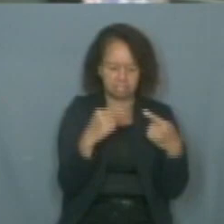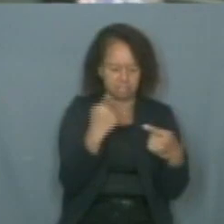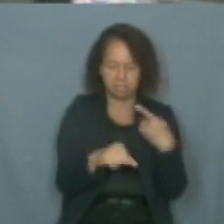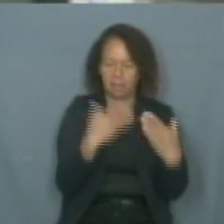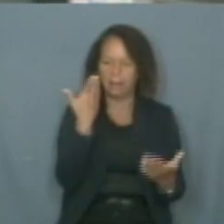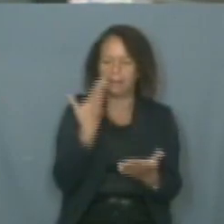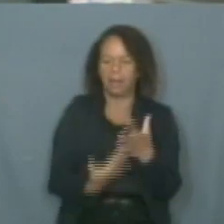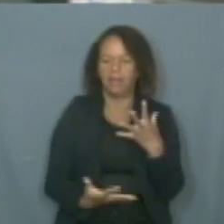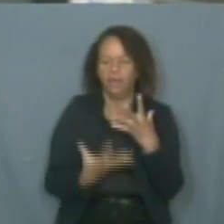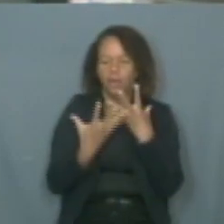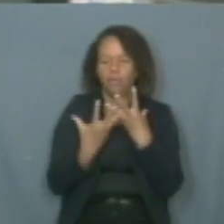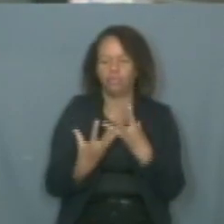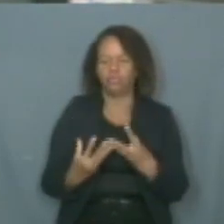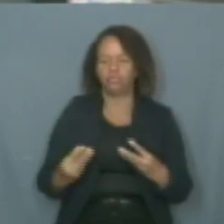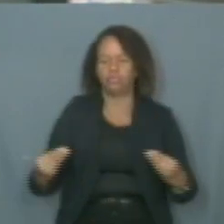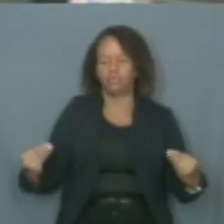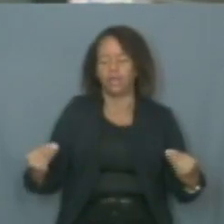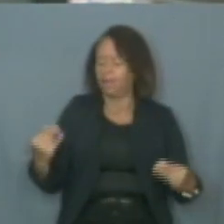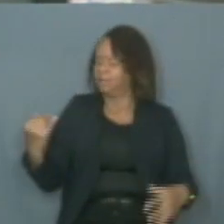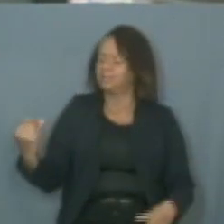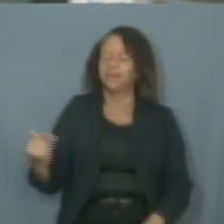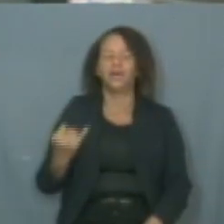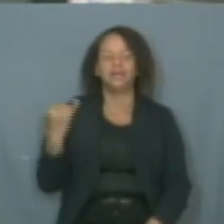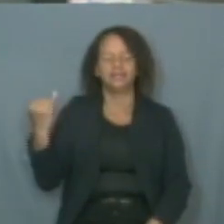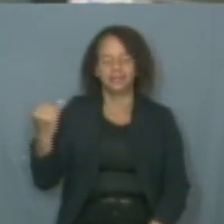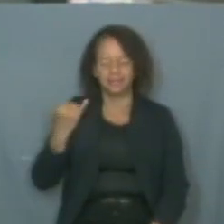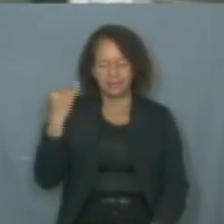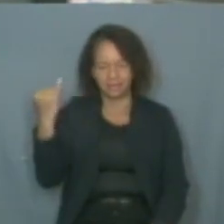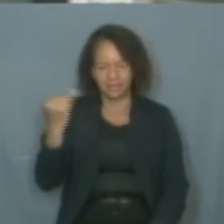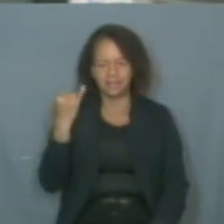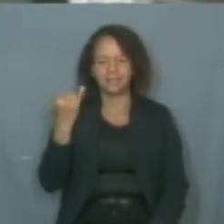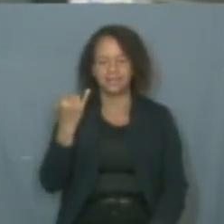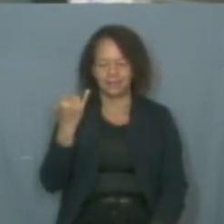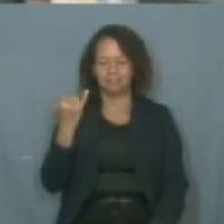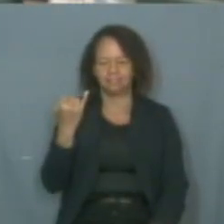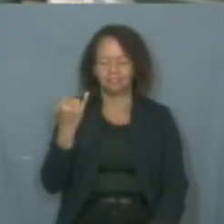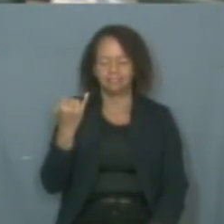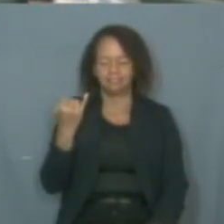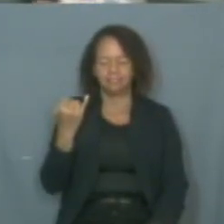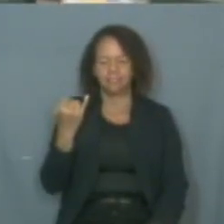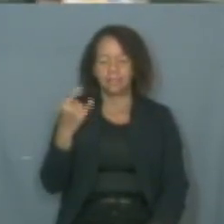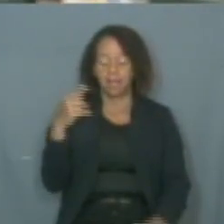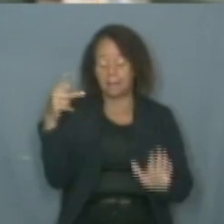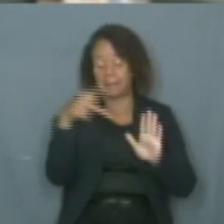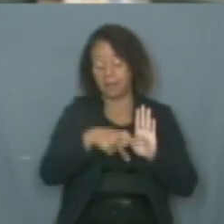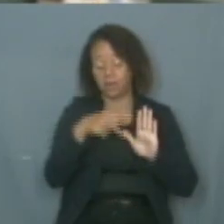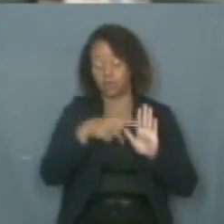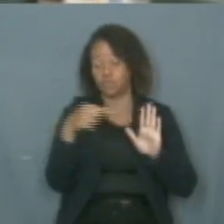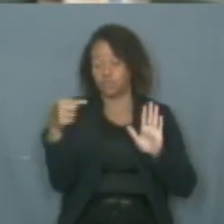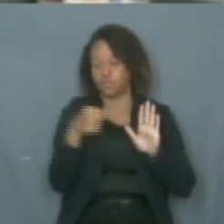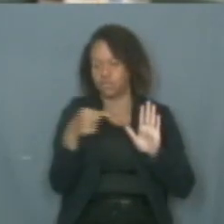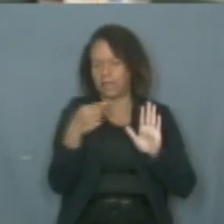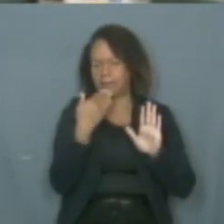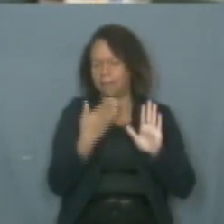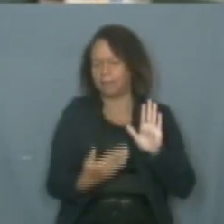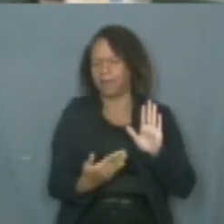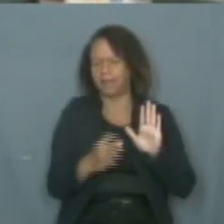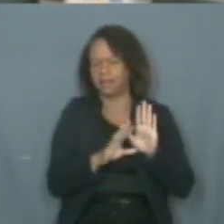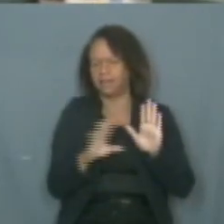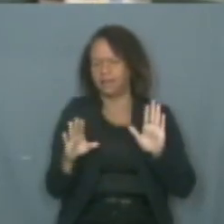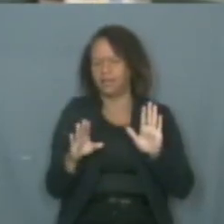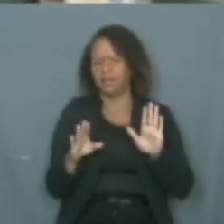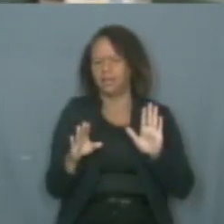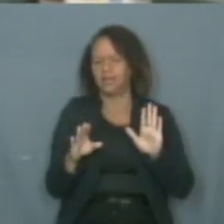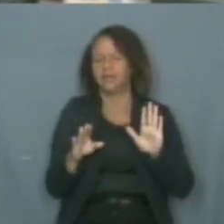perde força. É importante fazer esse registro, porque o que esse projeto pede é